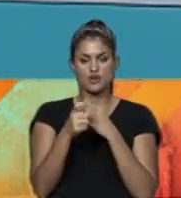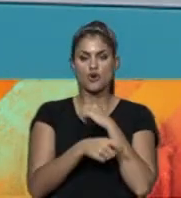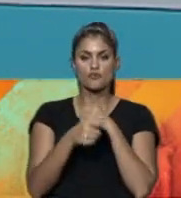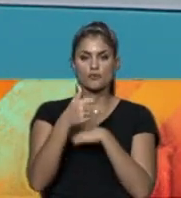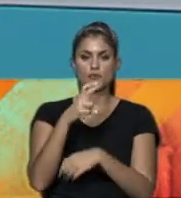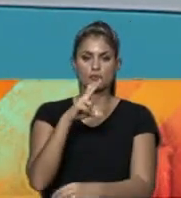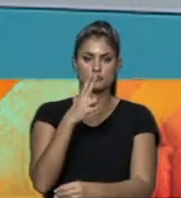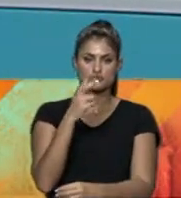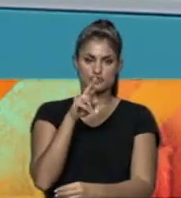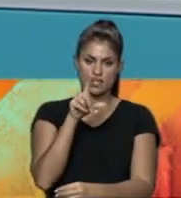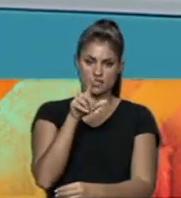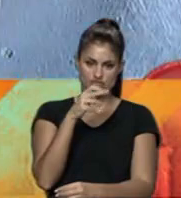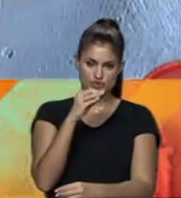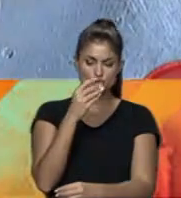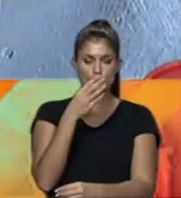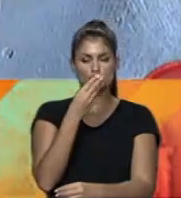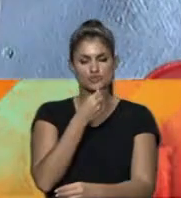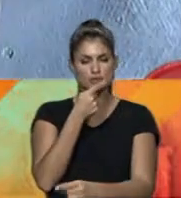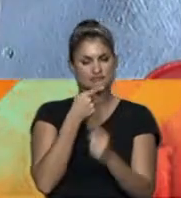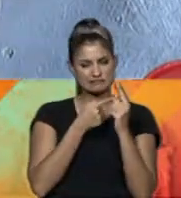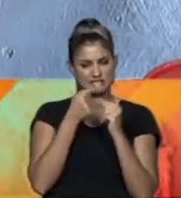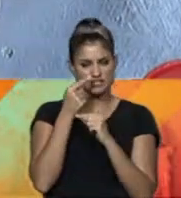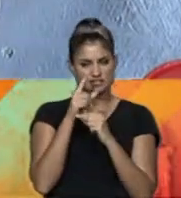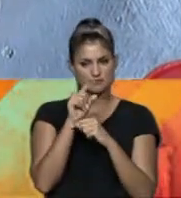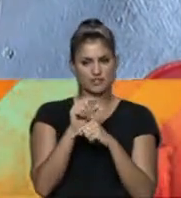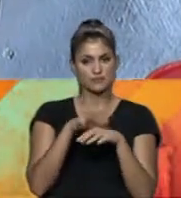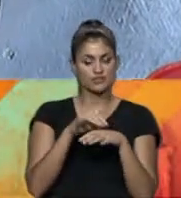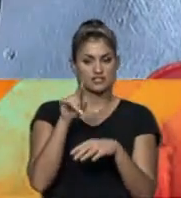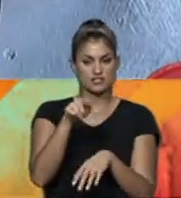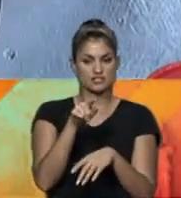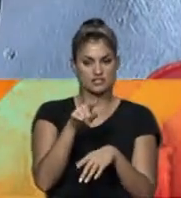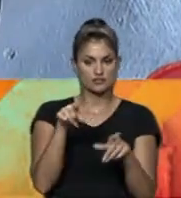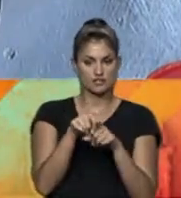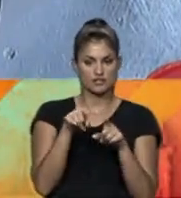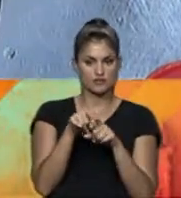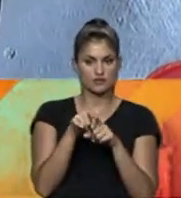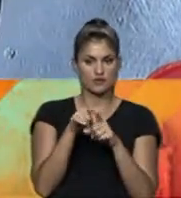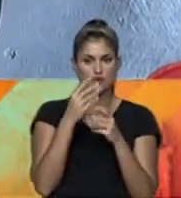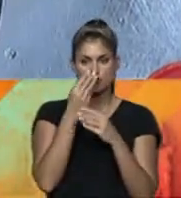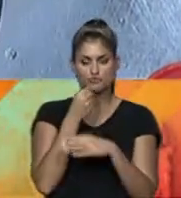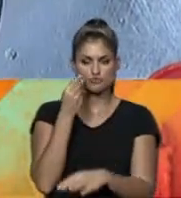de amargo, não é? Sim. Tem um bocadinho de trago amargo e é precisamente também para combater depois o